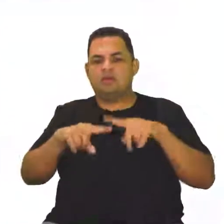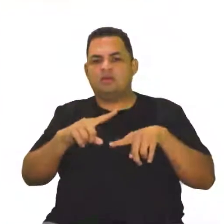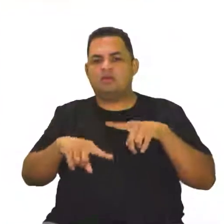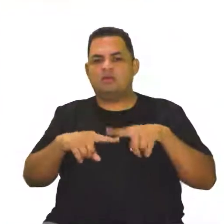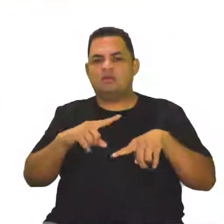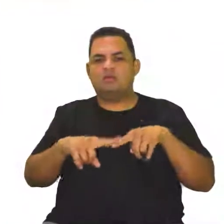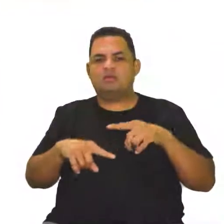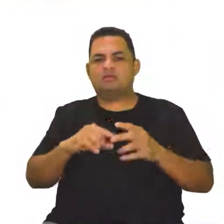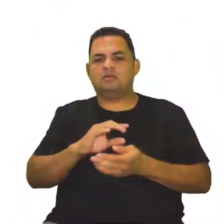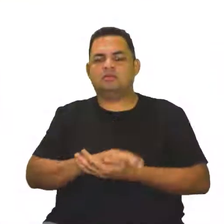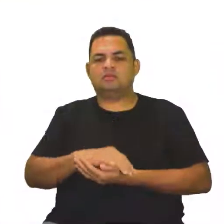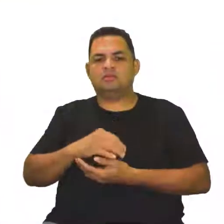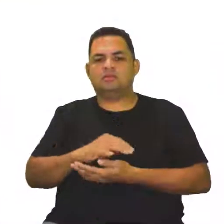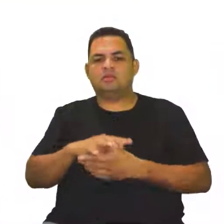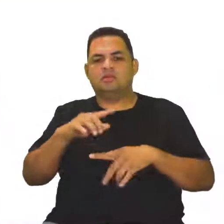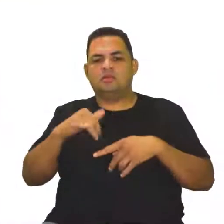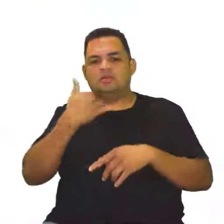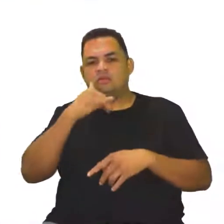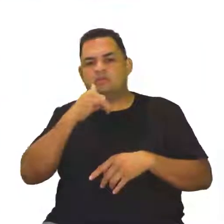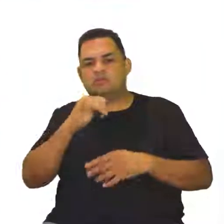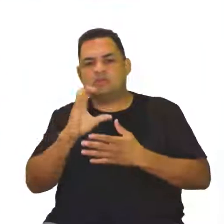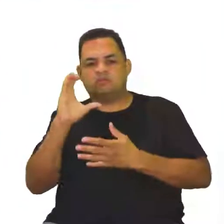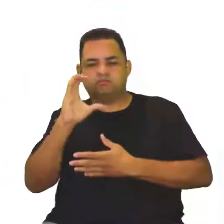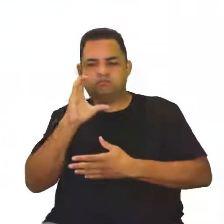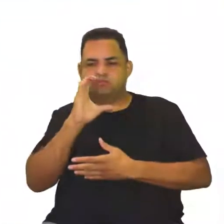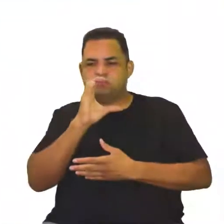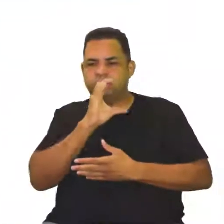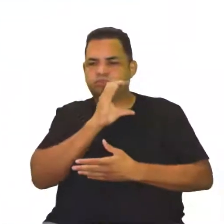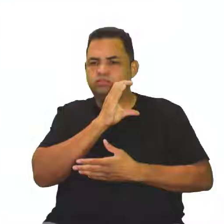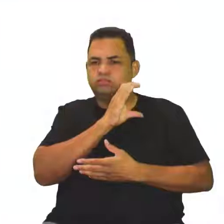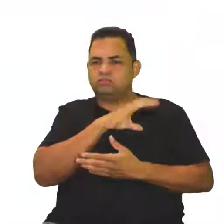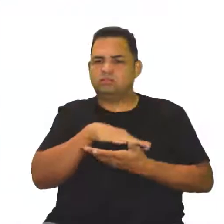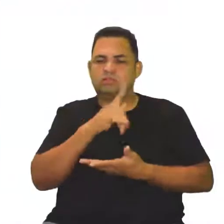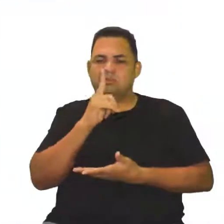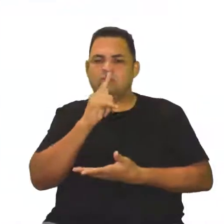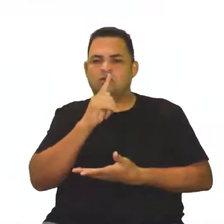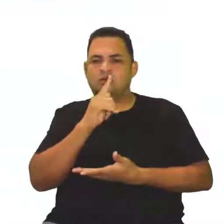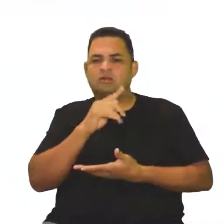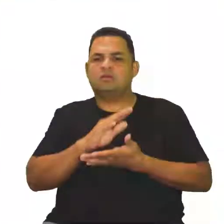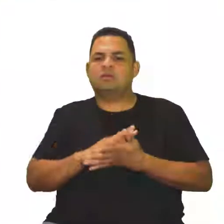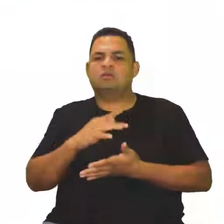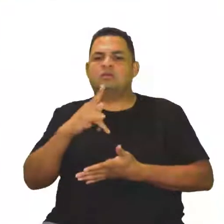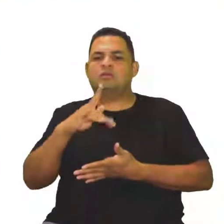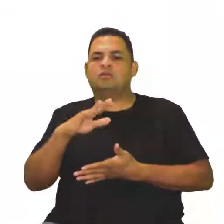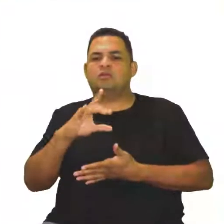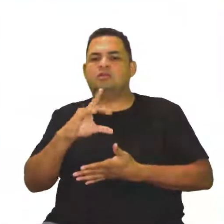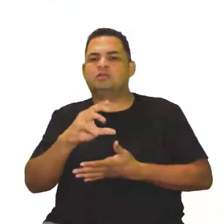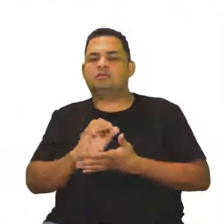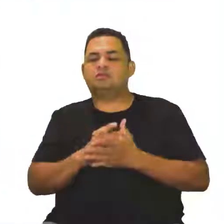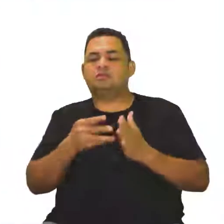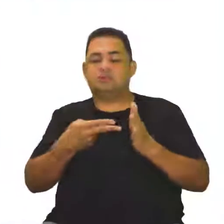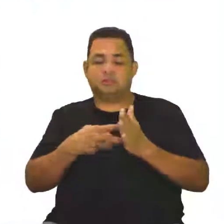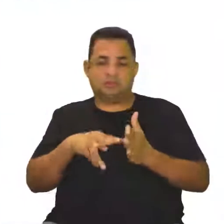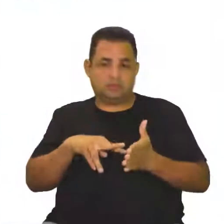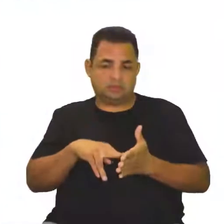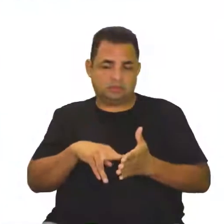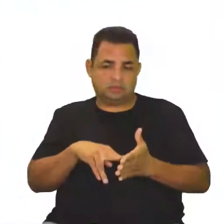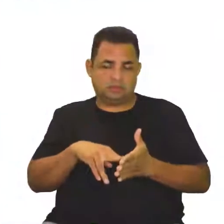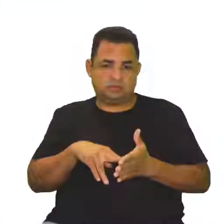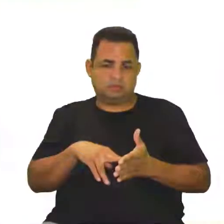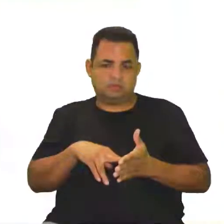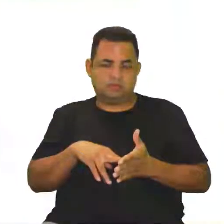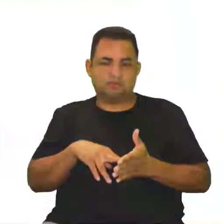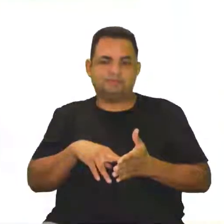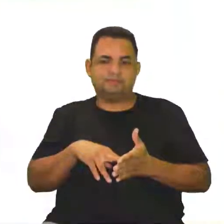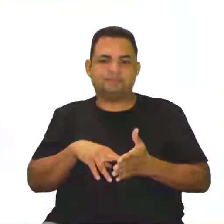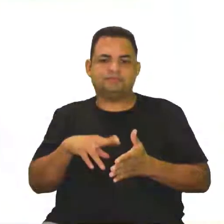chuveiro elétrico aí e ele aquece bem a água, quer dizer que ele é o quê? Potente. Isso significa que